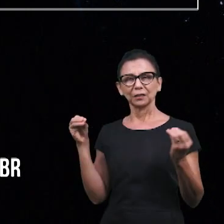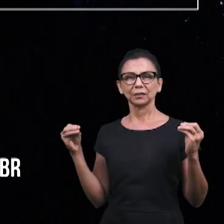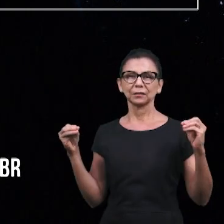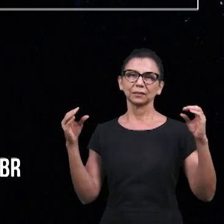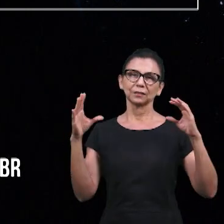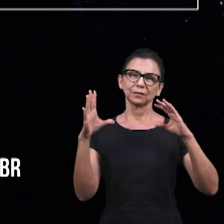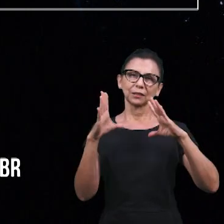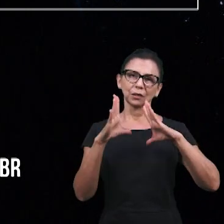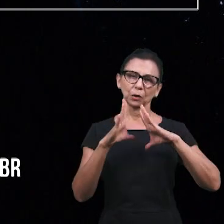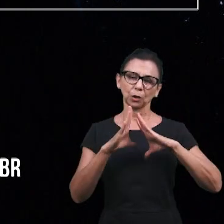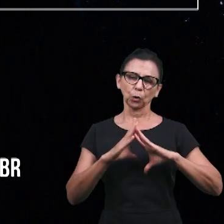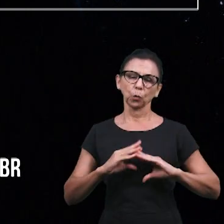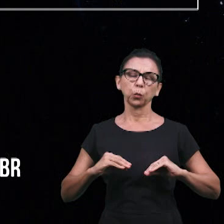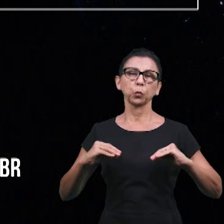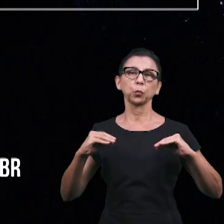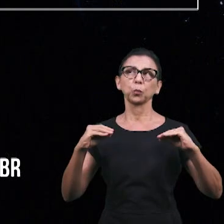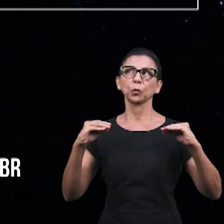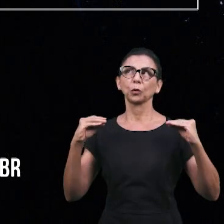alma,